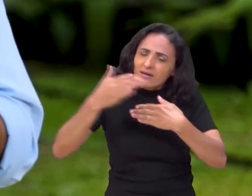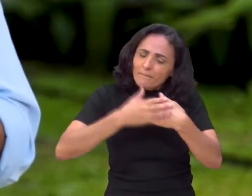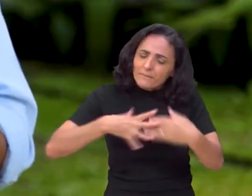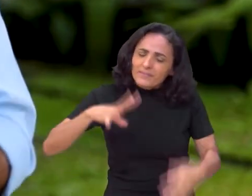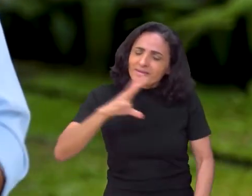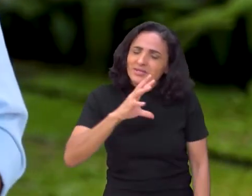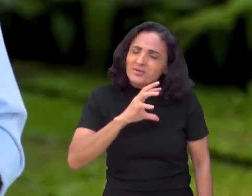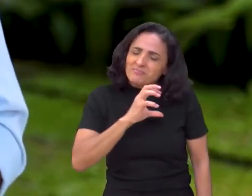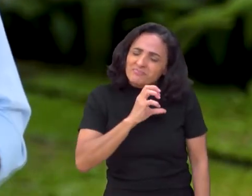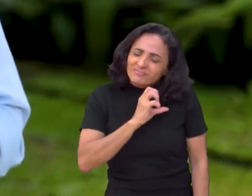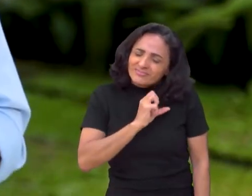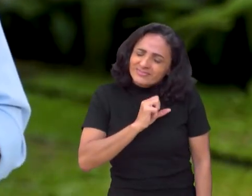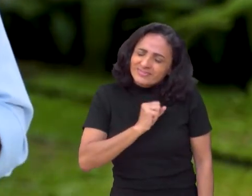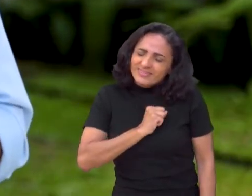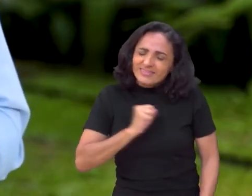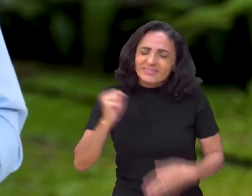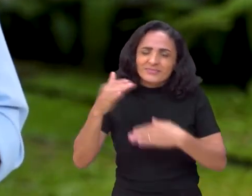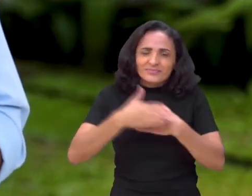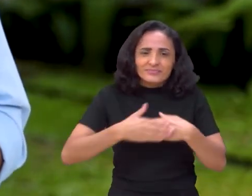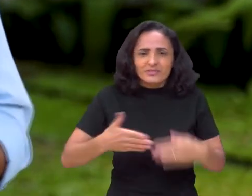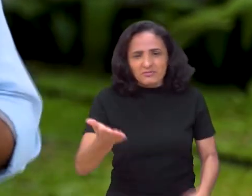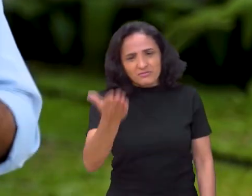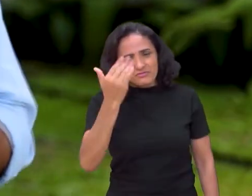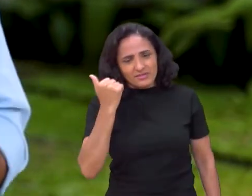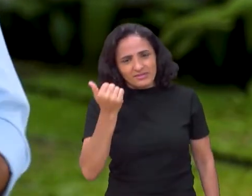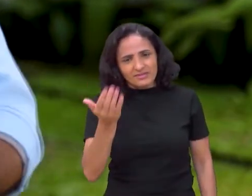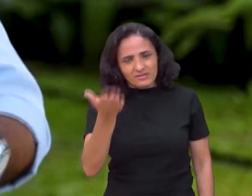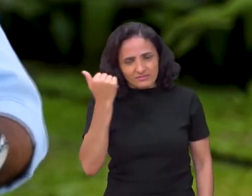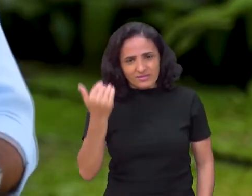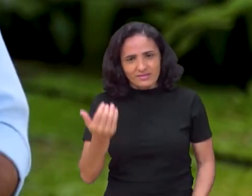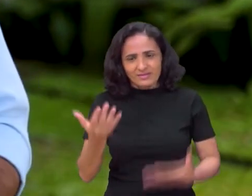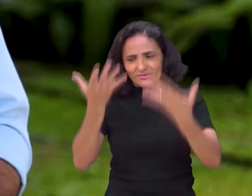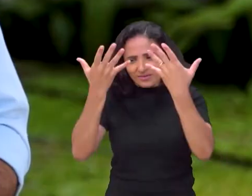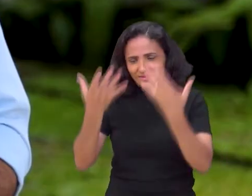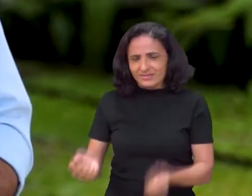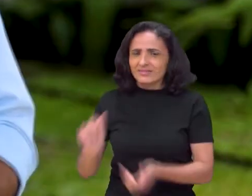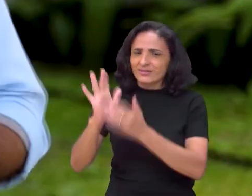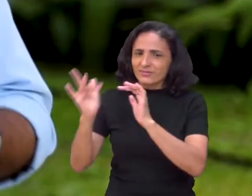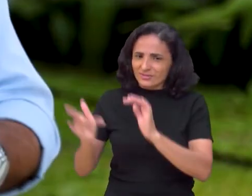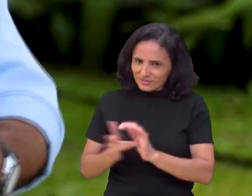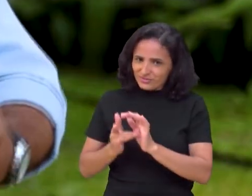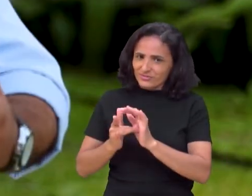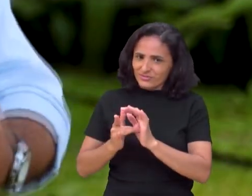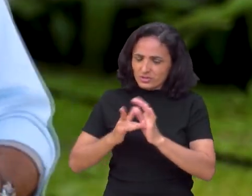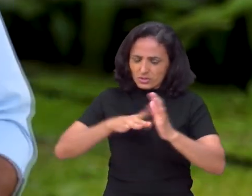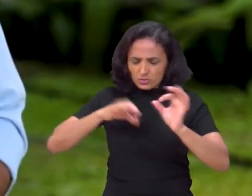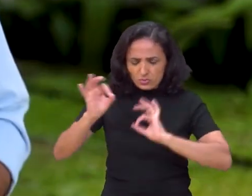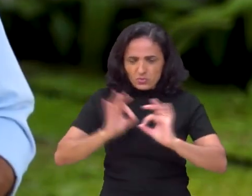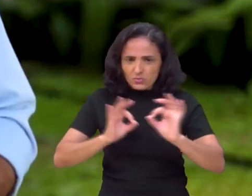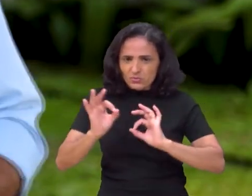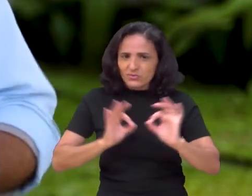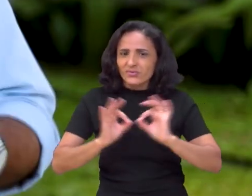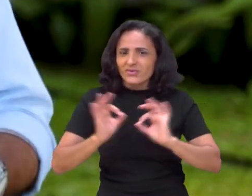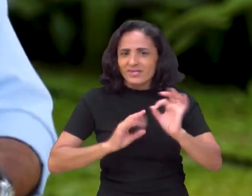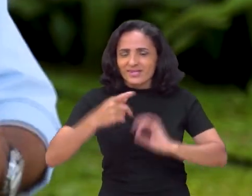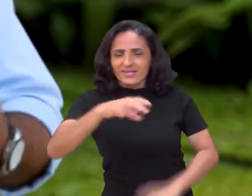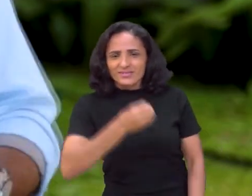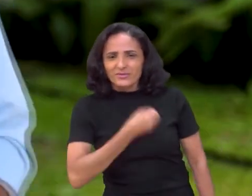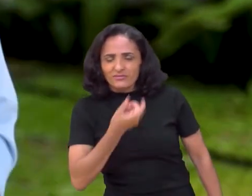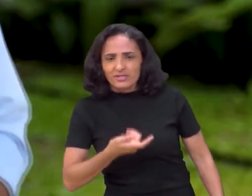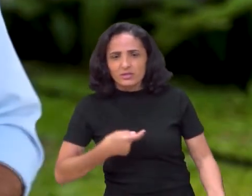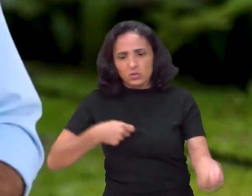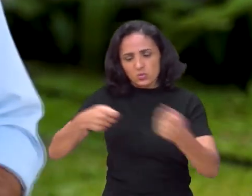muito carinhosa. Ele te diz: meu filho, deixa eu tomar a rédea da situação, deixa eu tomar a direção, deixa eu